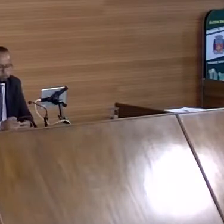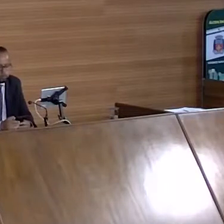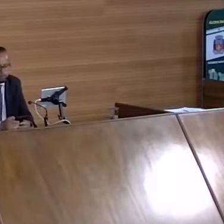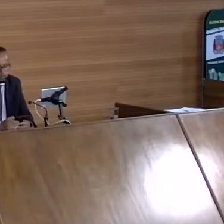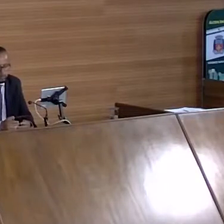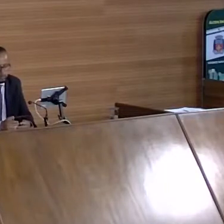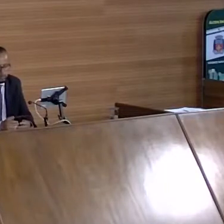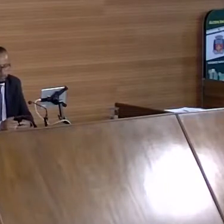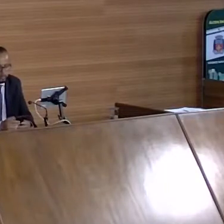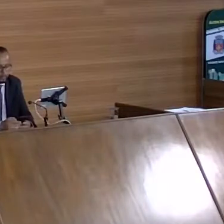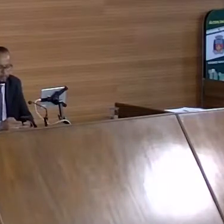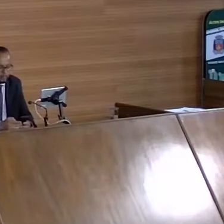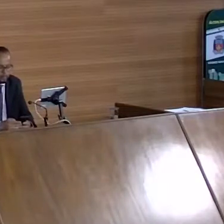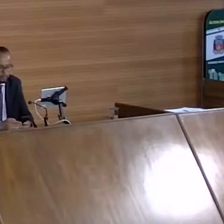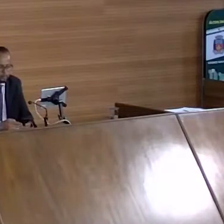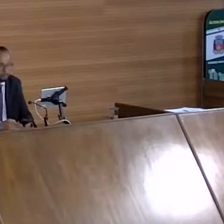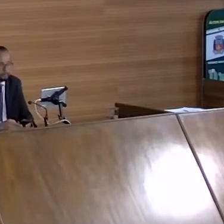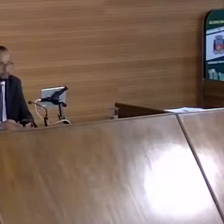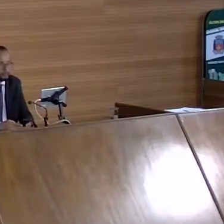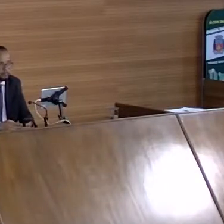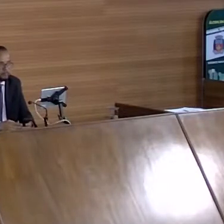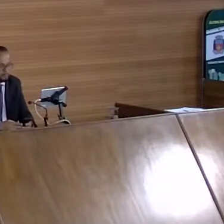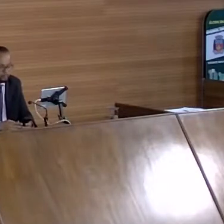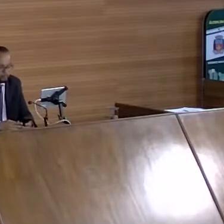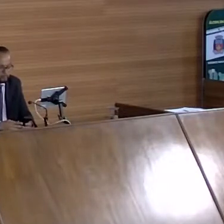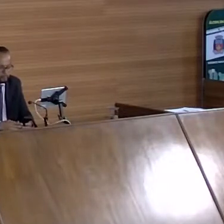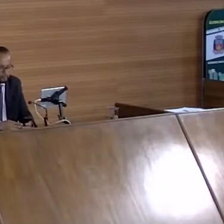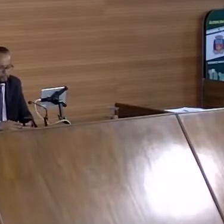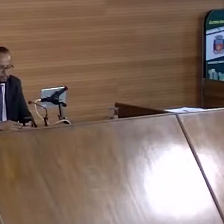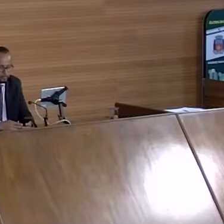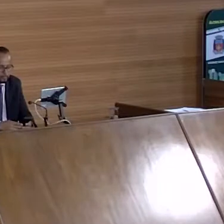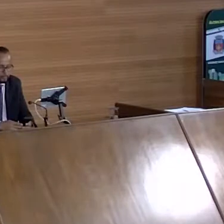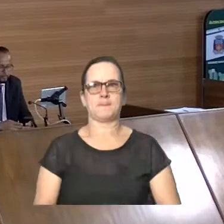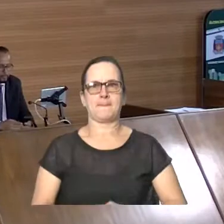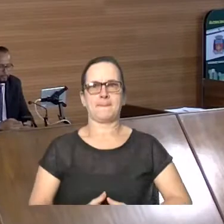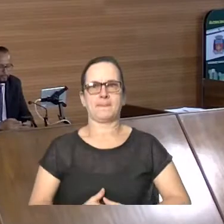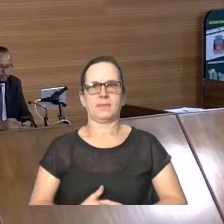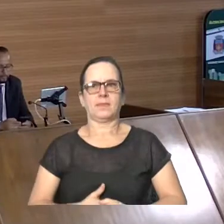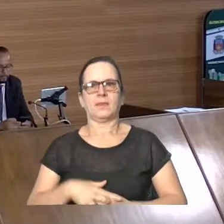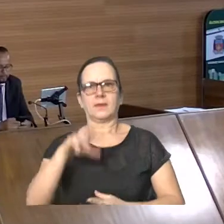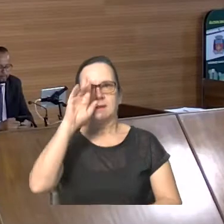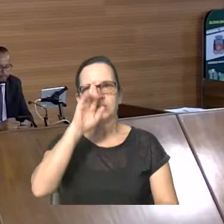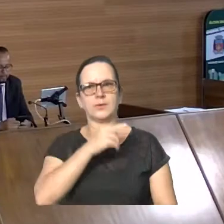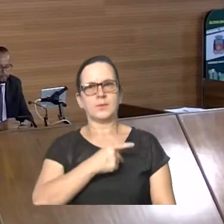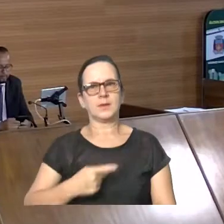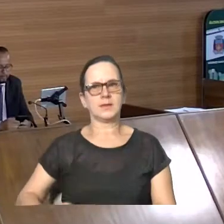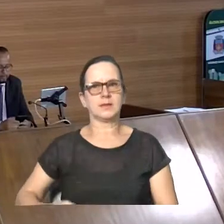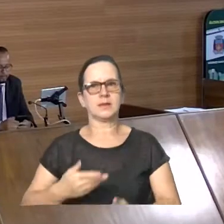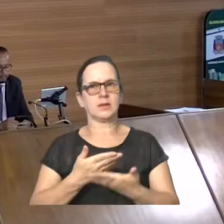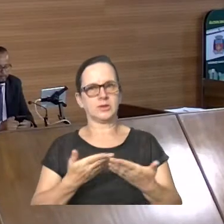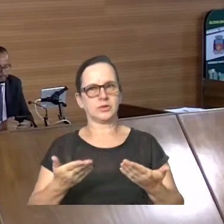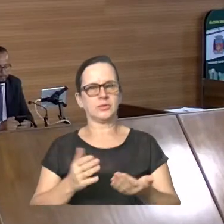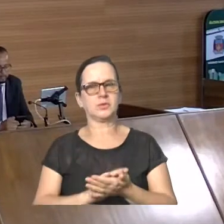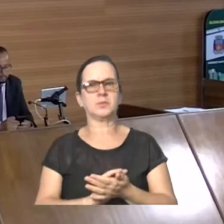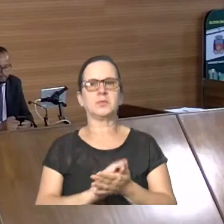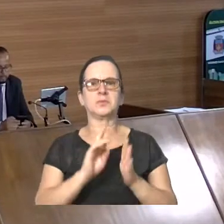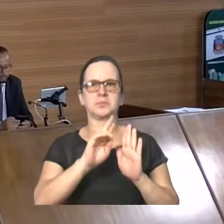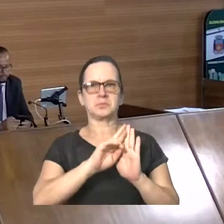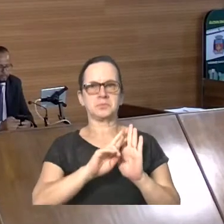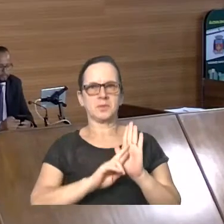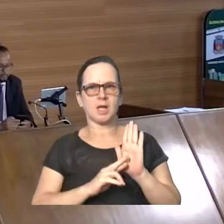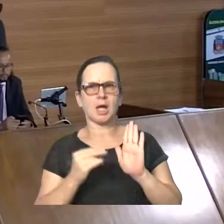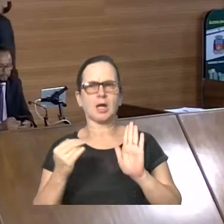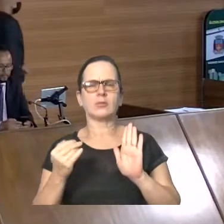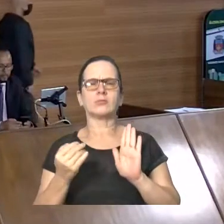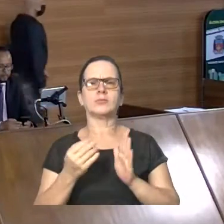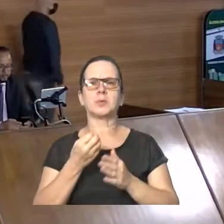presidente, senhores vereadores, mais uma vez, vereador Tinho, excelente propositura apresentada pelo vereador, muito preocupado com a